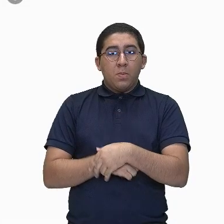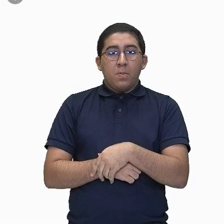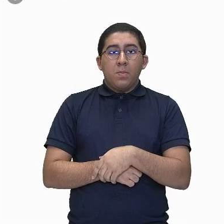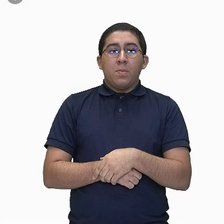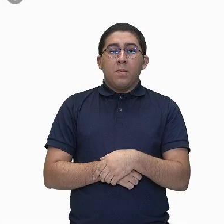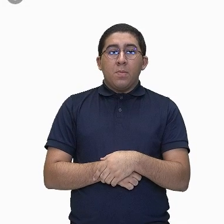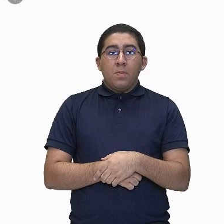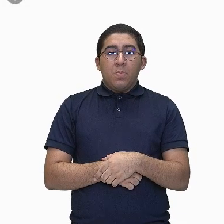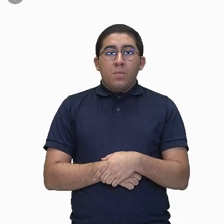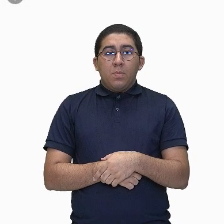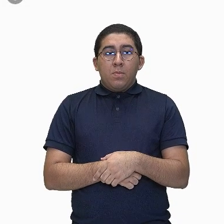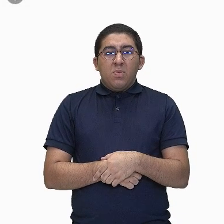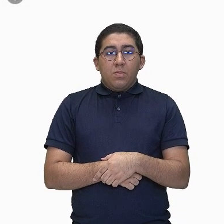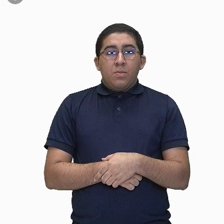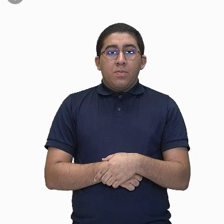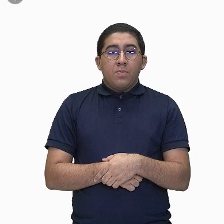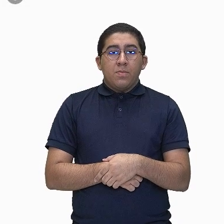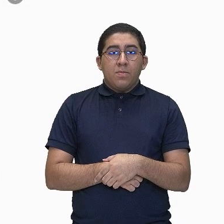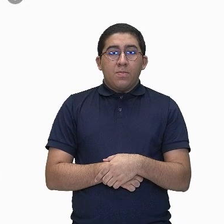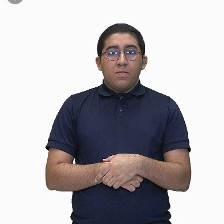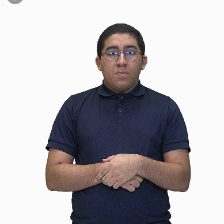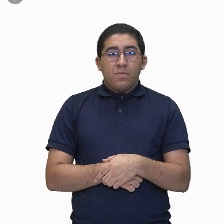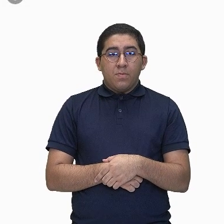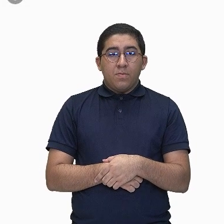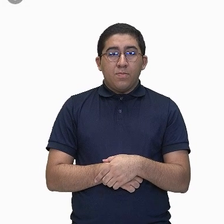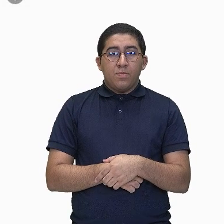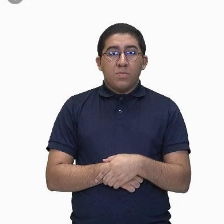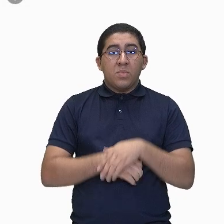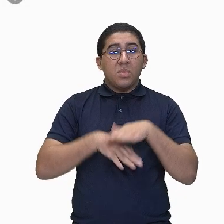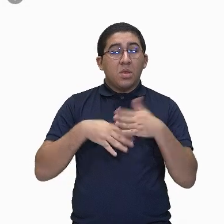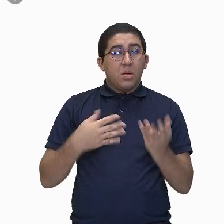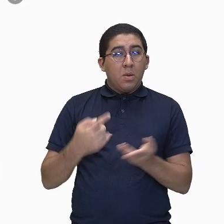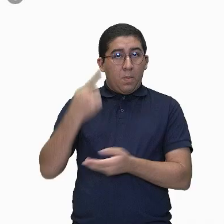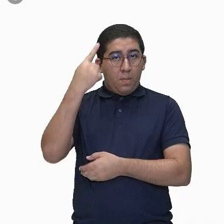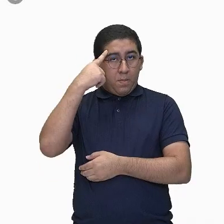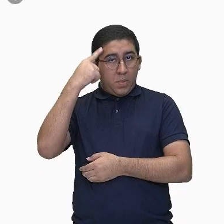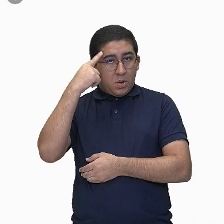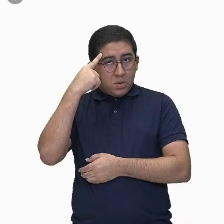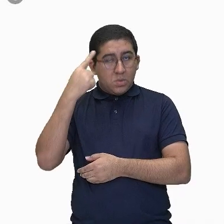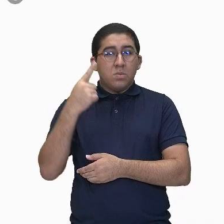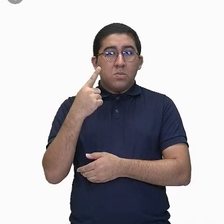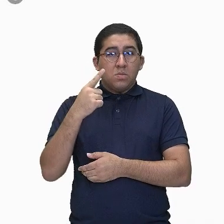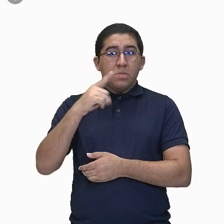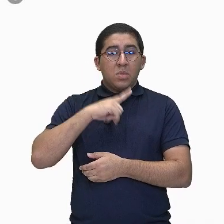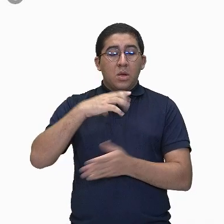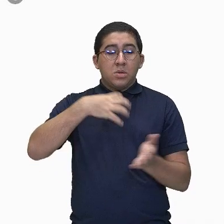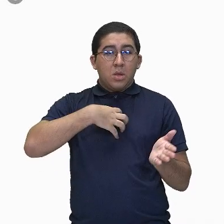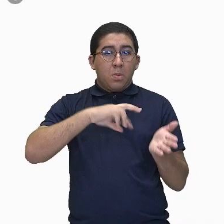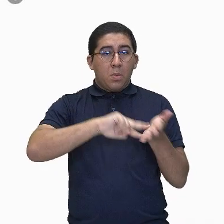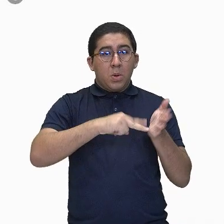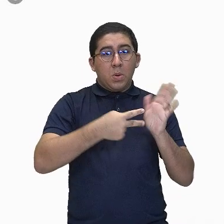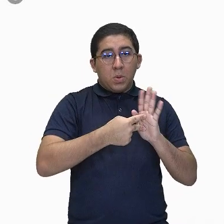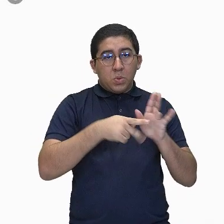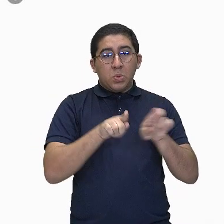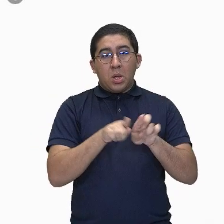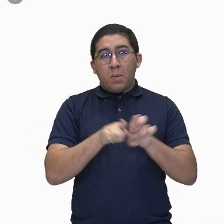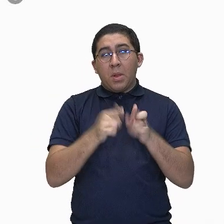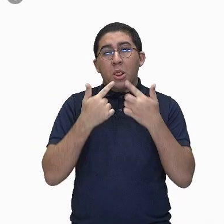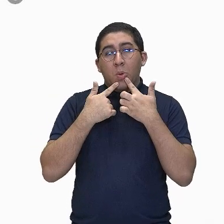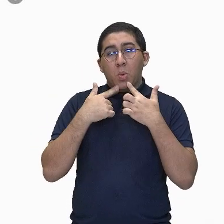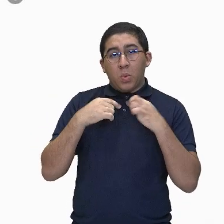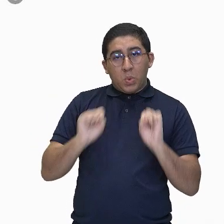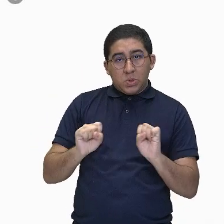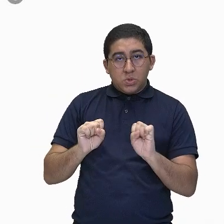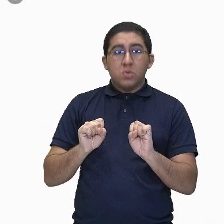algo sobre o plano linguístico, no plano linguístico e semântica. Observe aí que aí, o plano linguístico, a forma